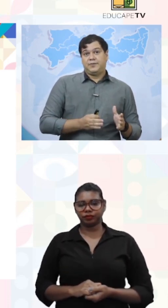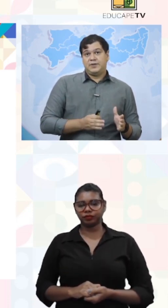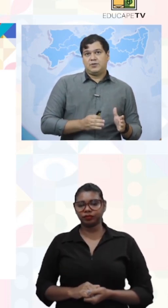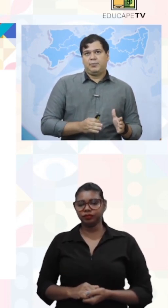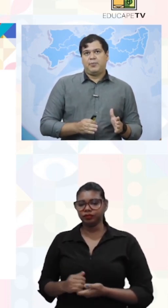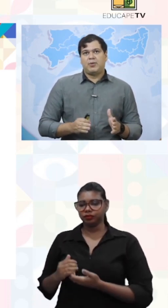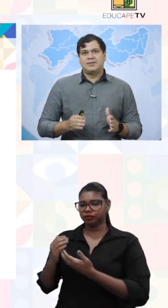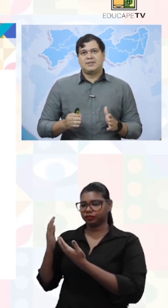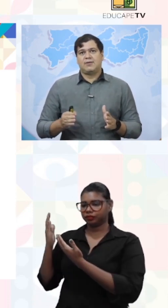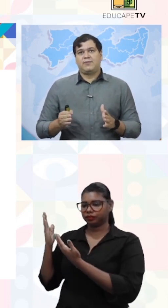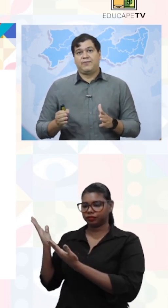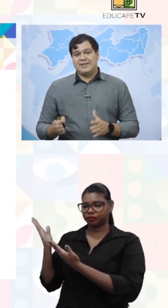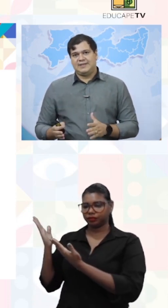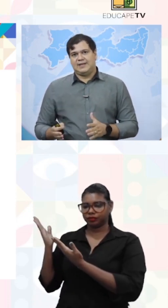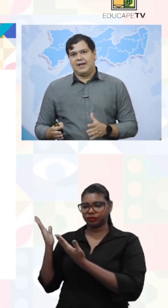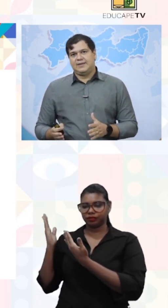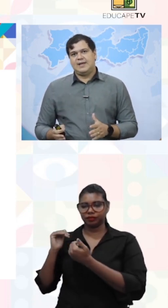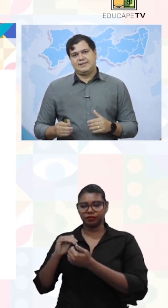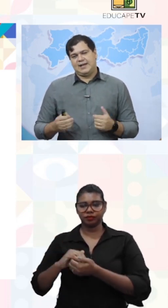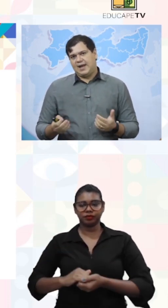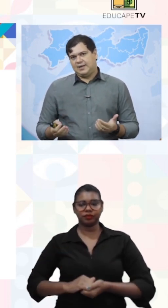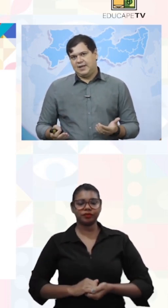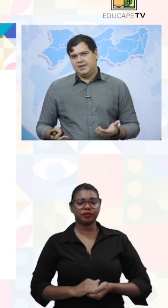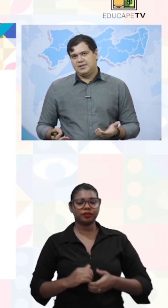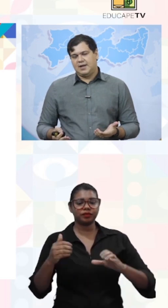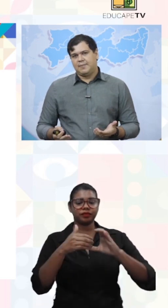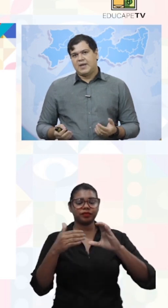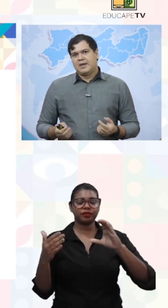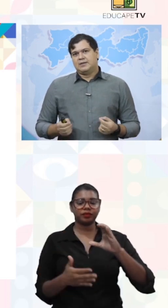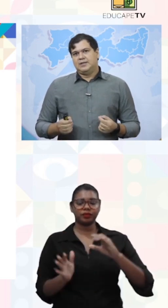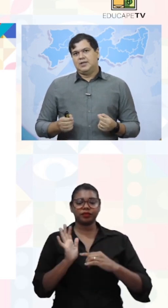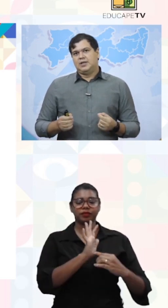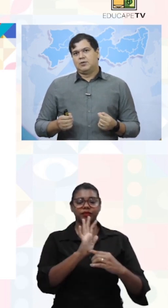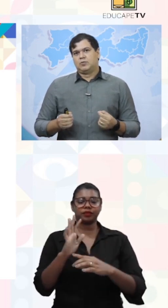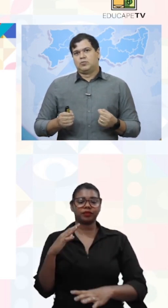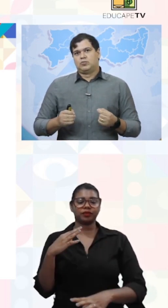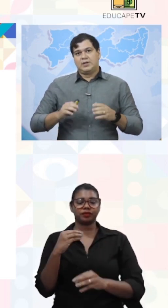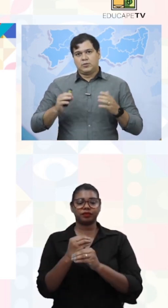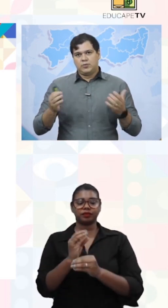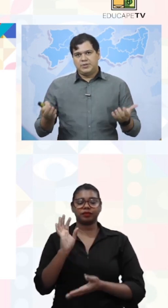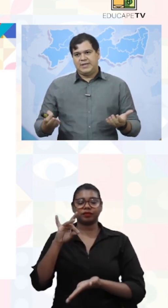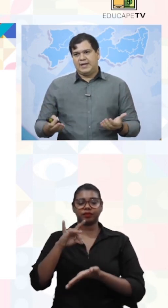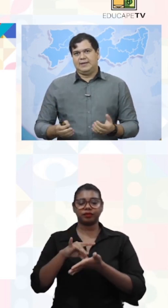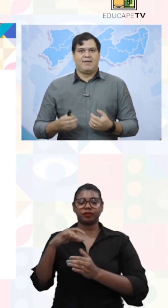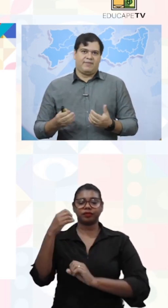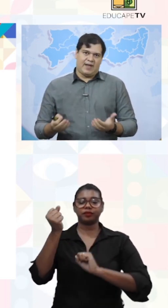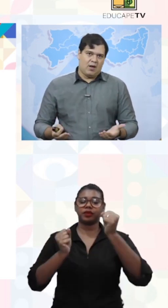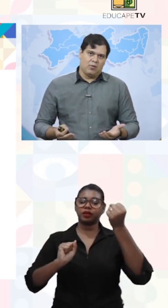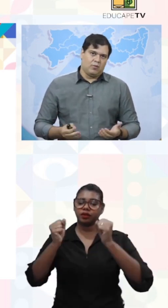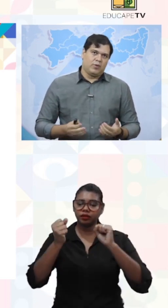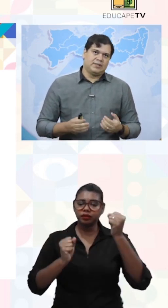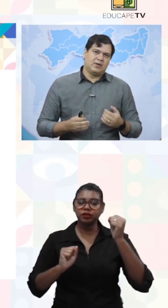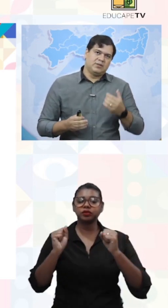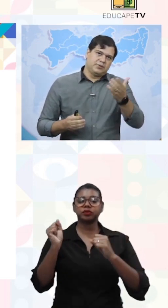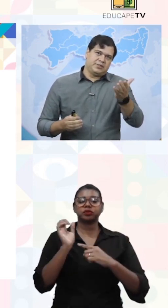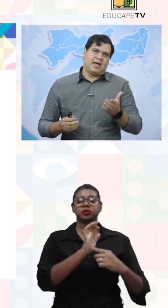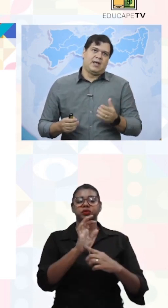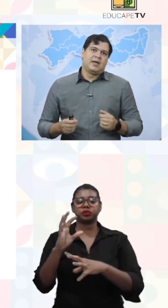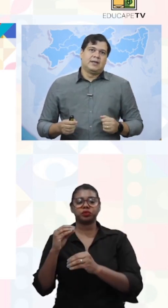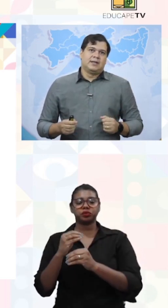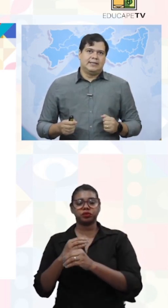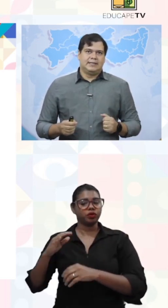Arranjo físico por posição física, né? Isso é característica de uma indústria naval ou então